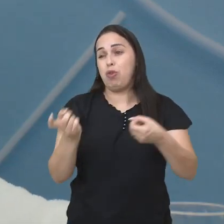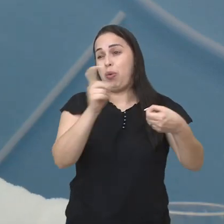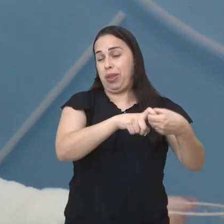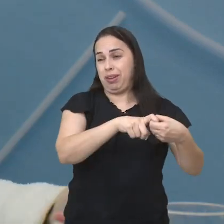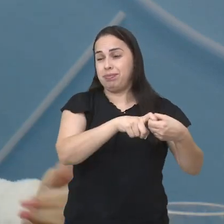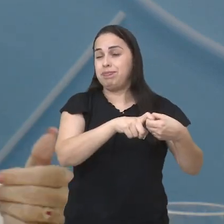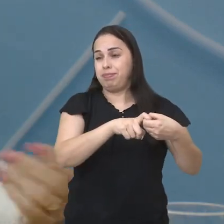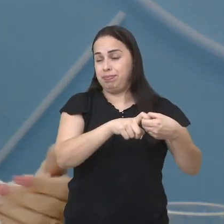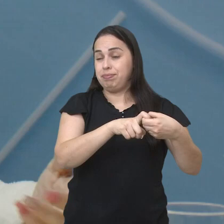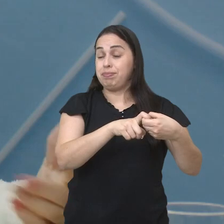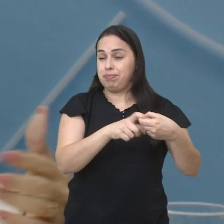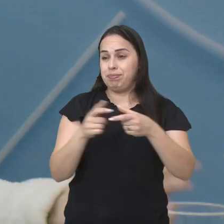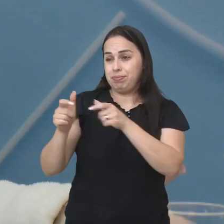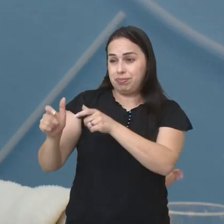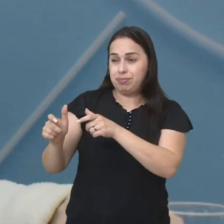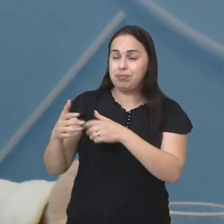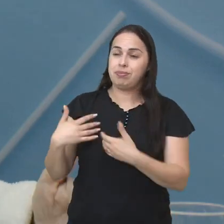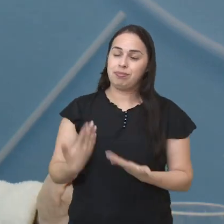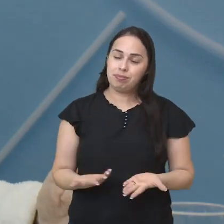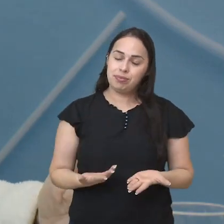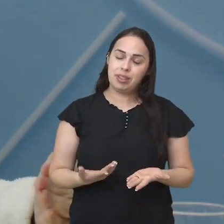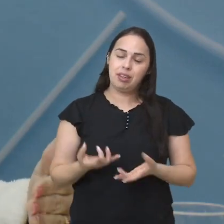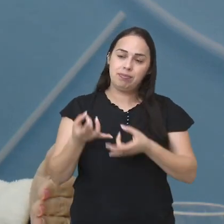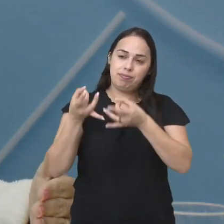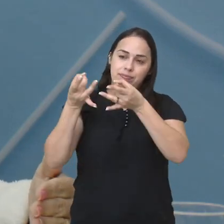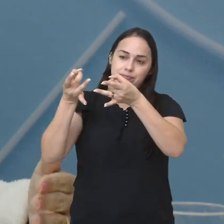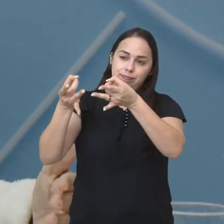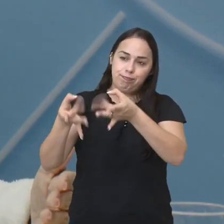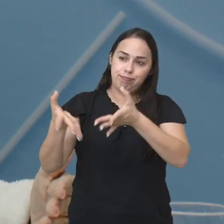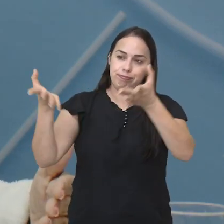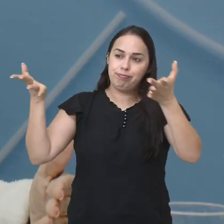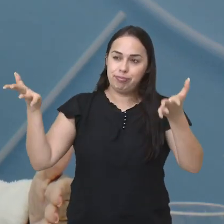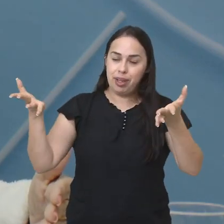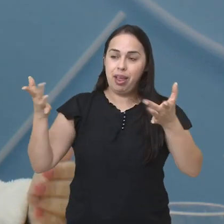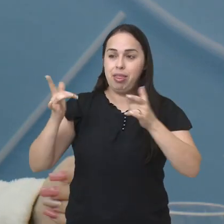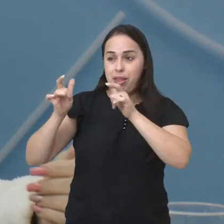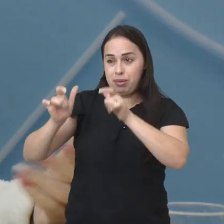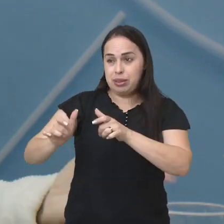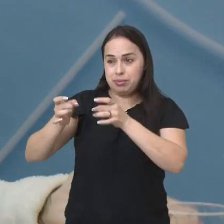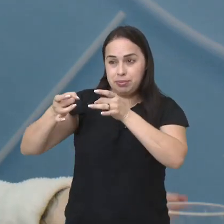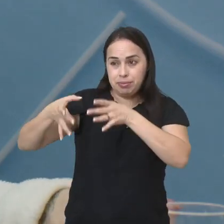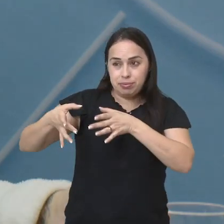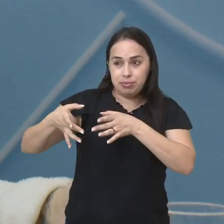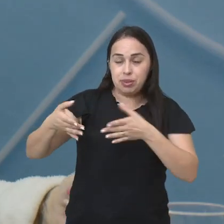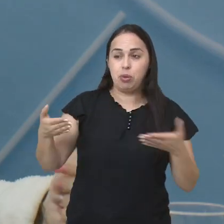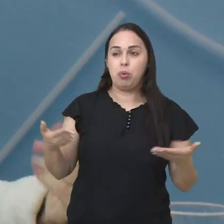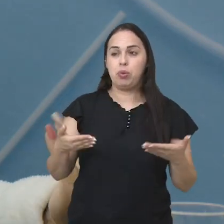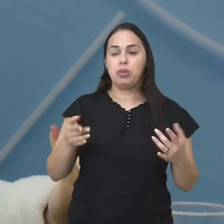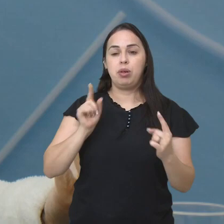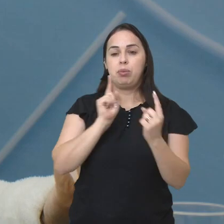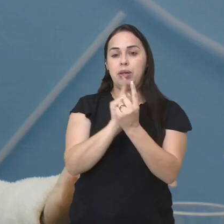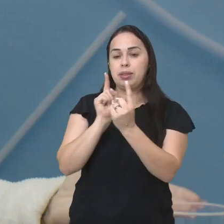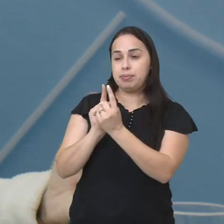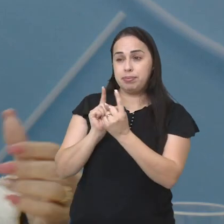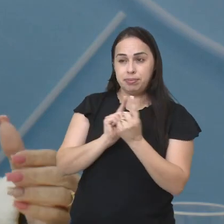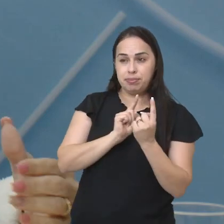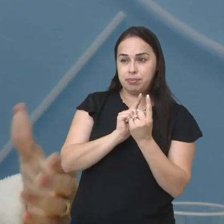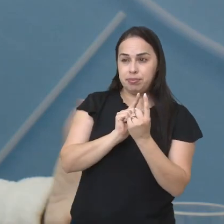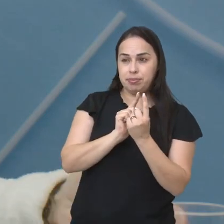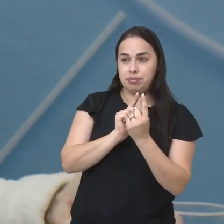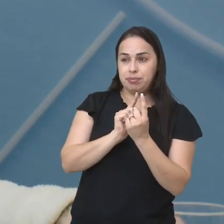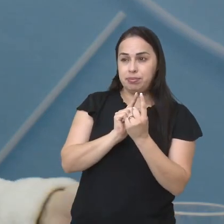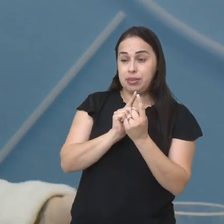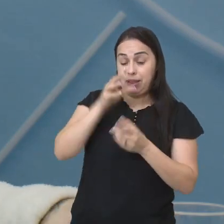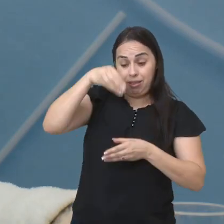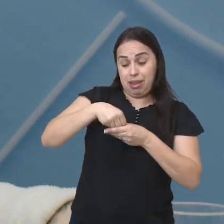manter. Então eu tive que acabar tendo que devolver o espaço, e hoje eu atendo um espaço